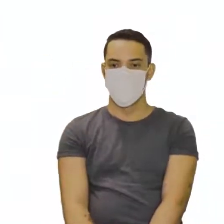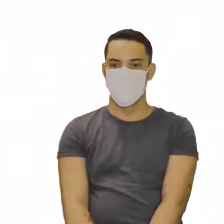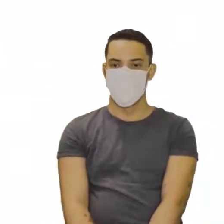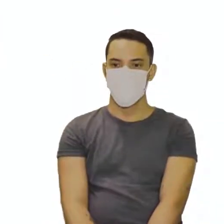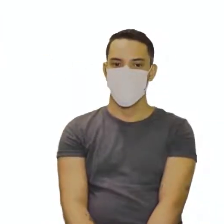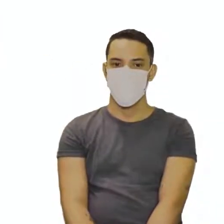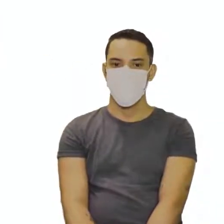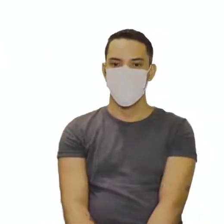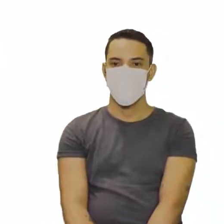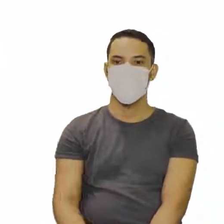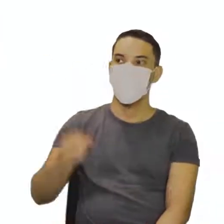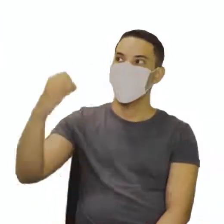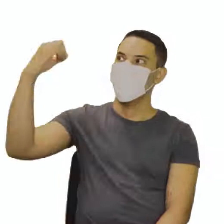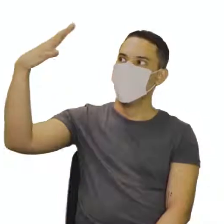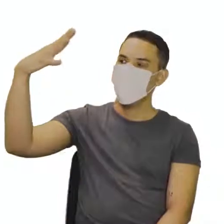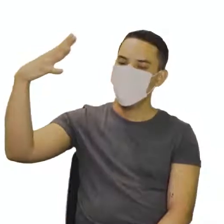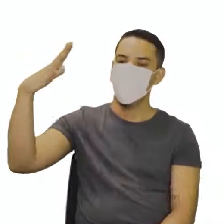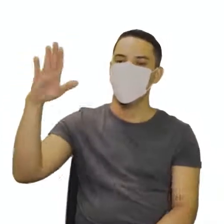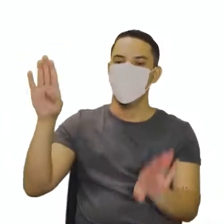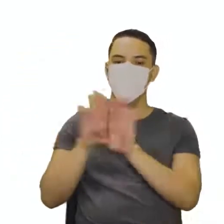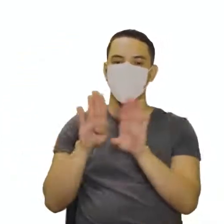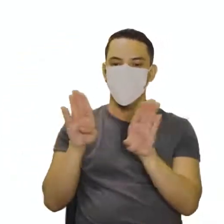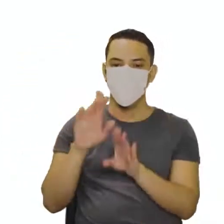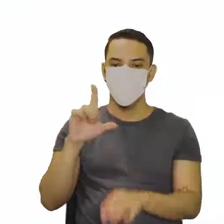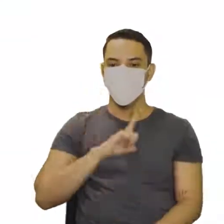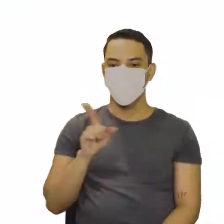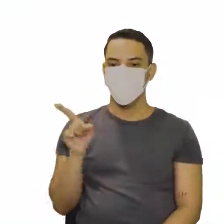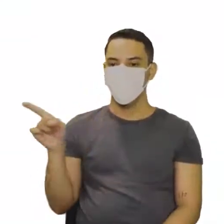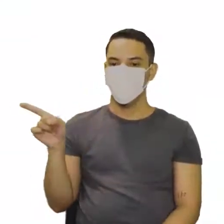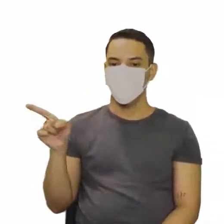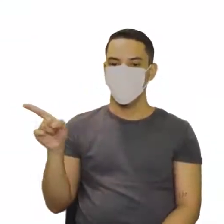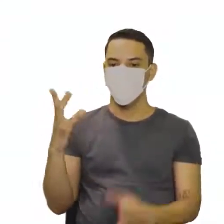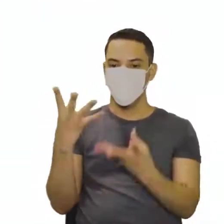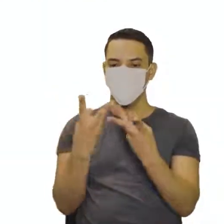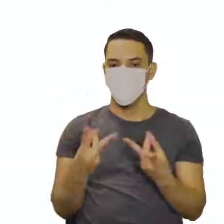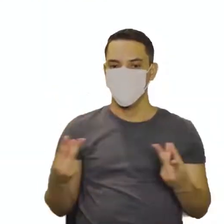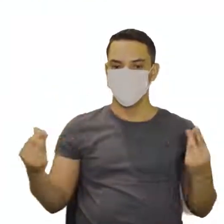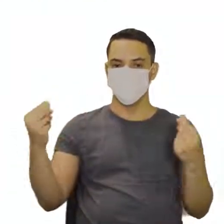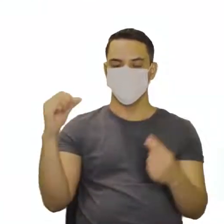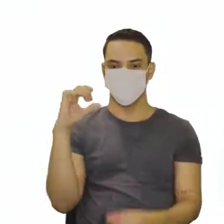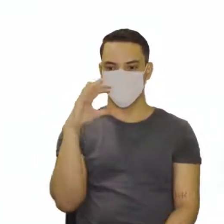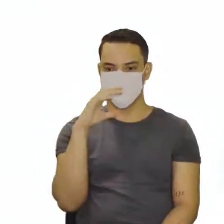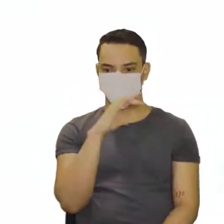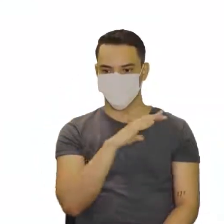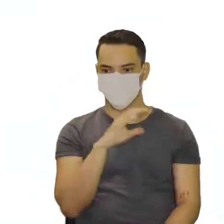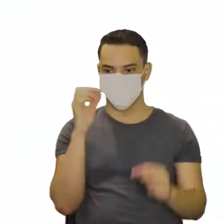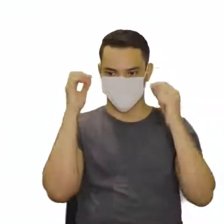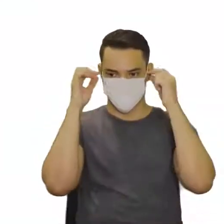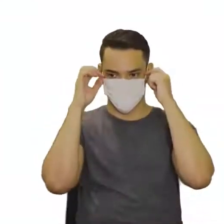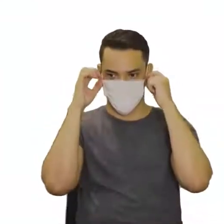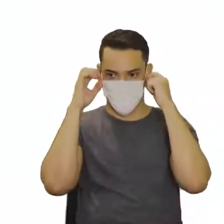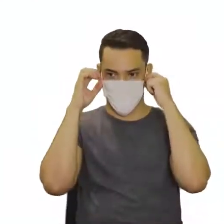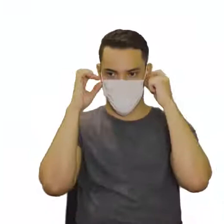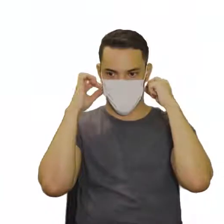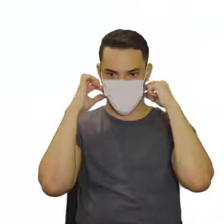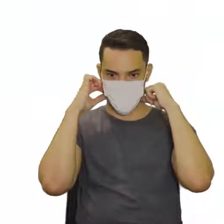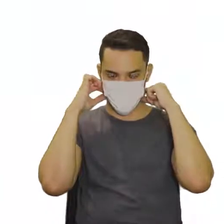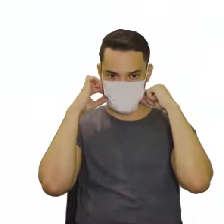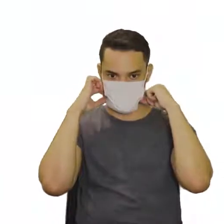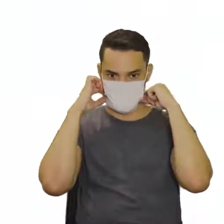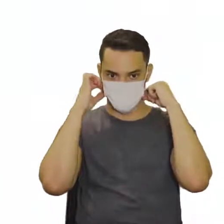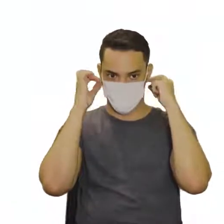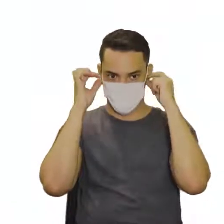energia luminosa, e também aqui, ó, nós temos uma energia dissipada, né? Quem já pegou uma lâmpada incandescente, ela